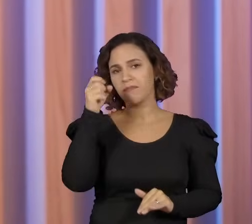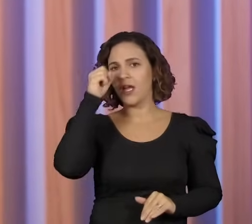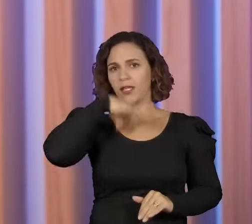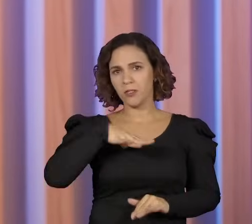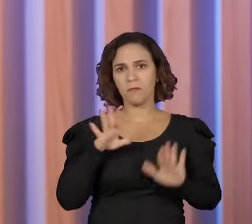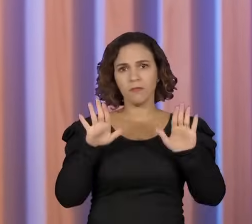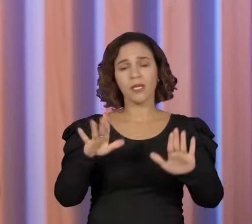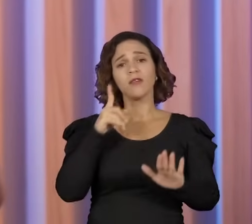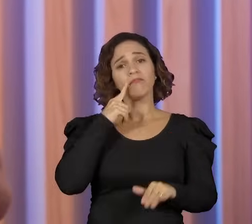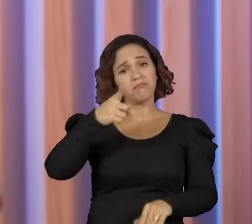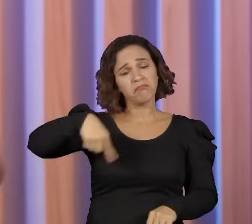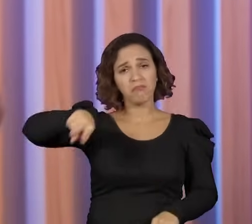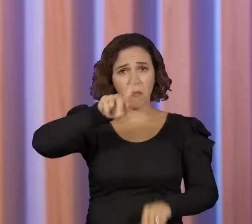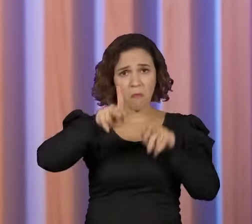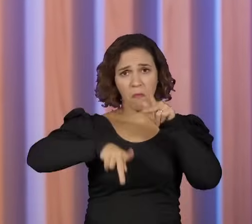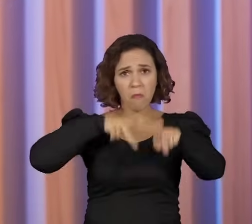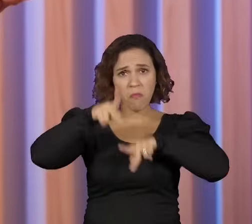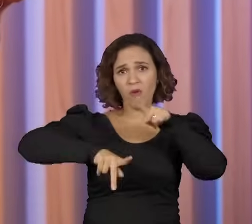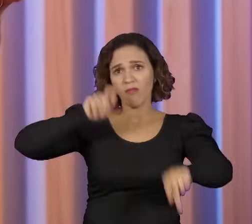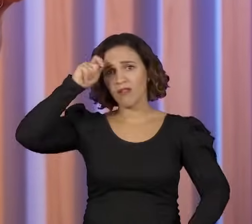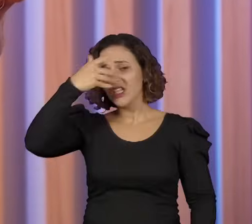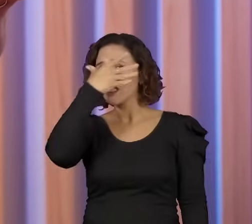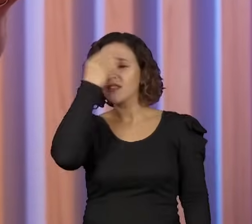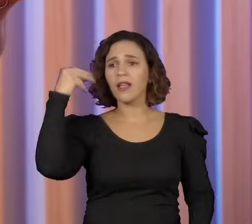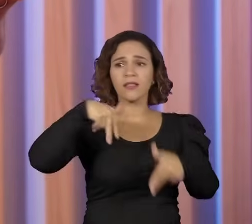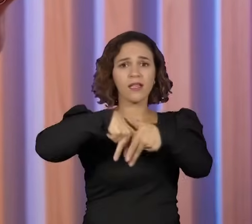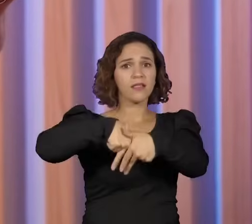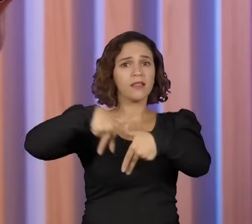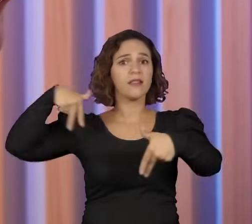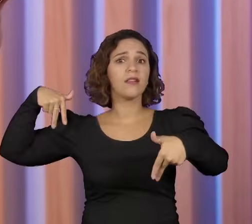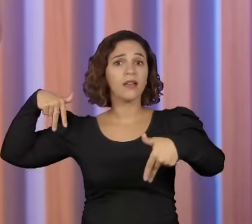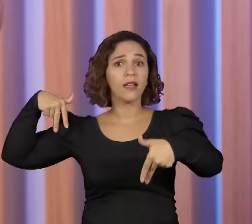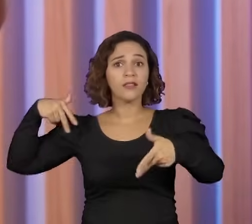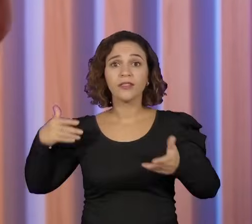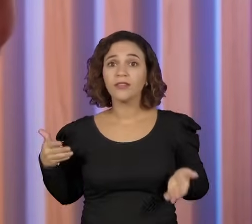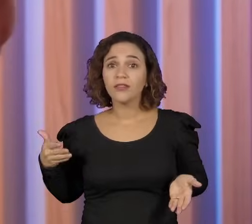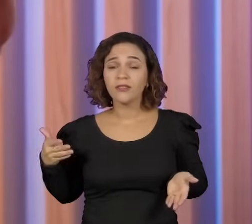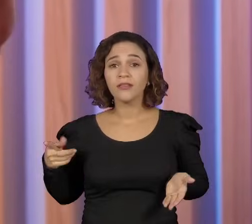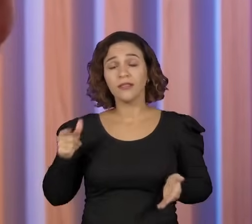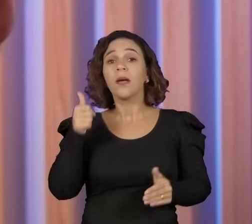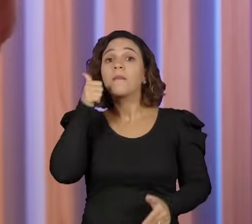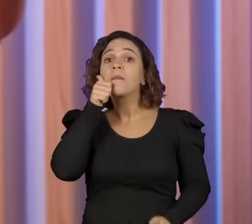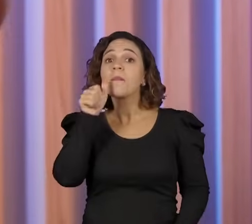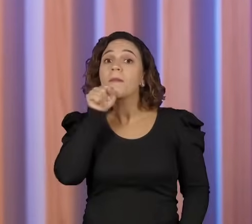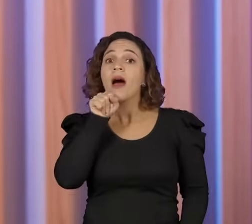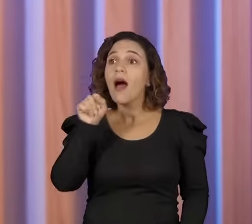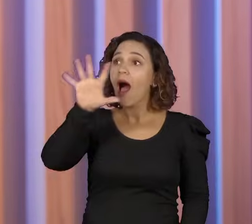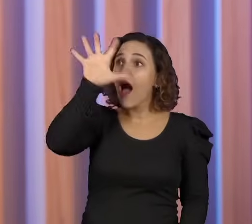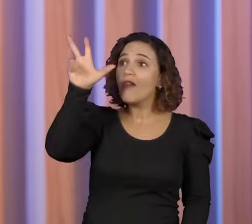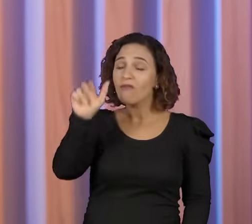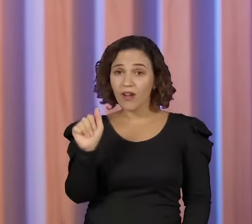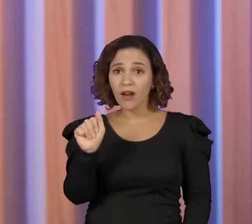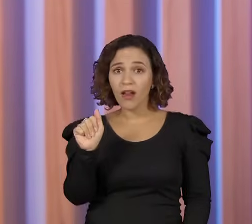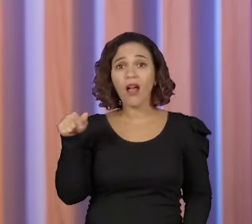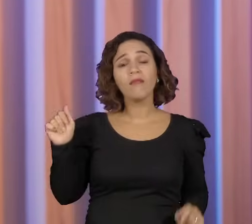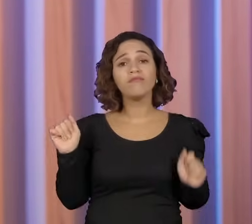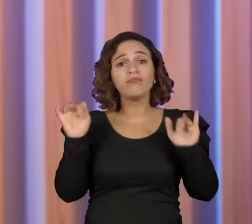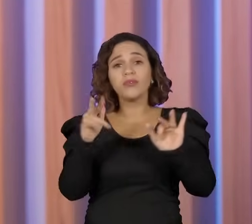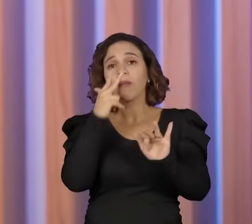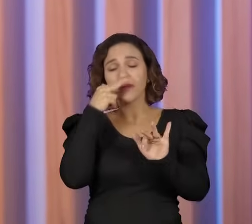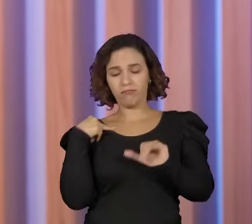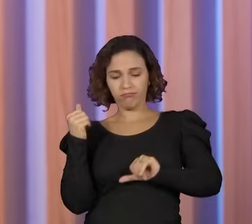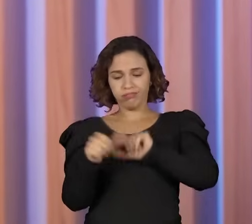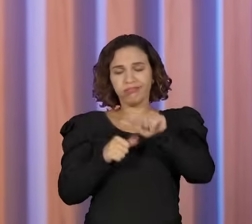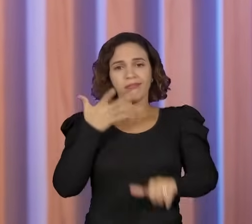a negrada esquece a ancestralidade, né, da mãe África, vem pra cá e